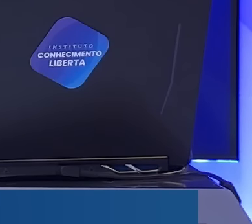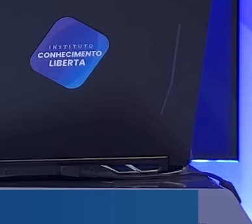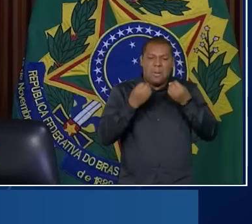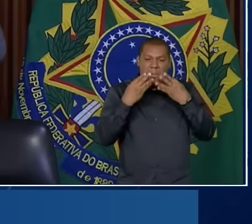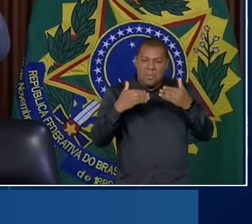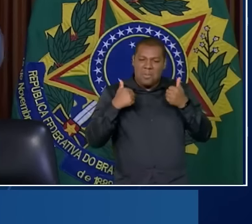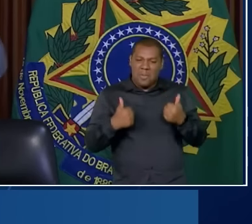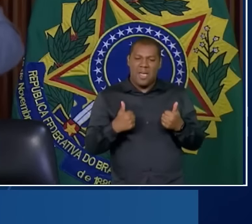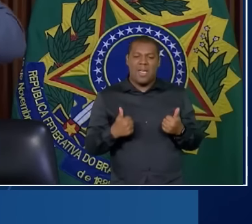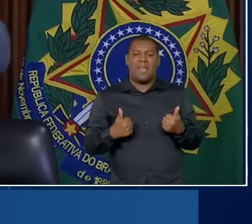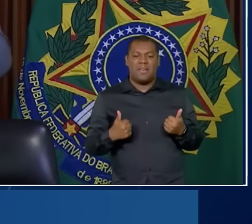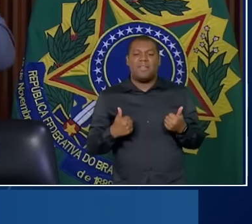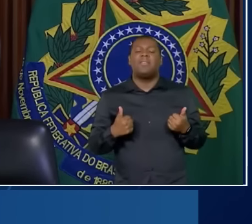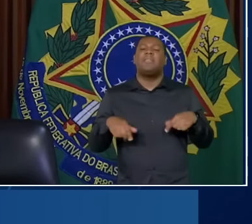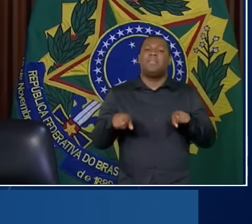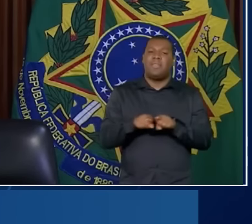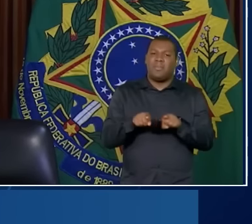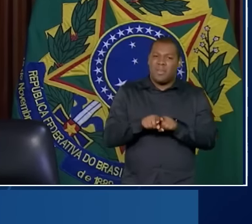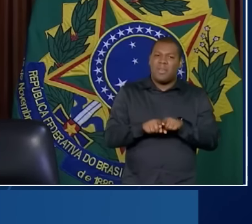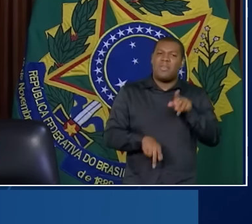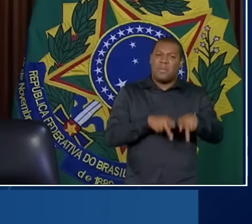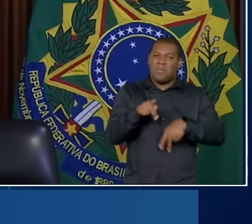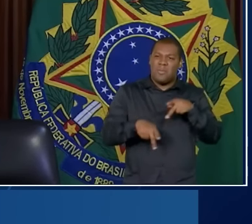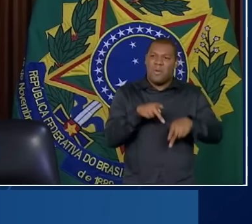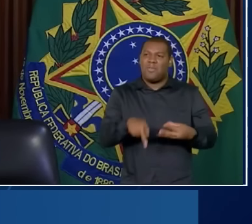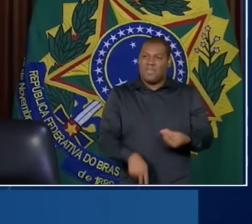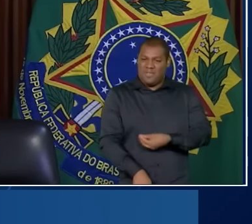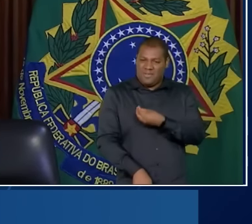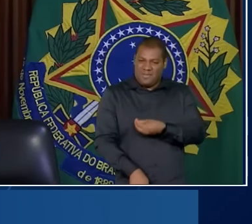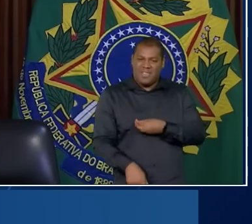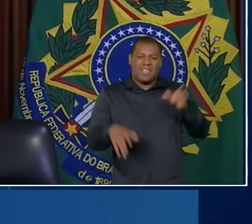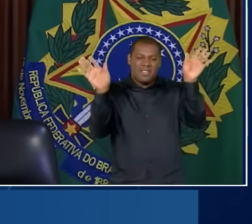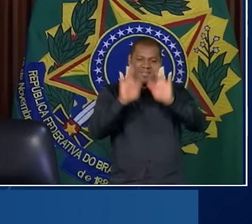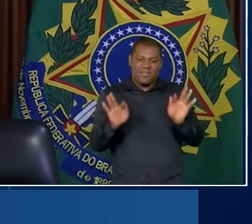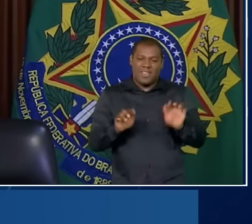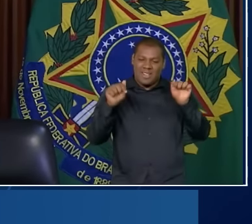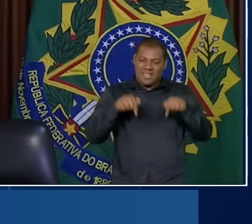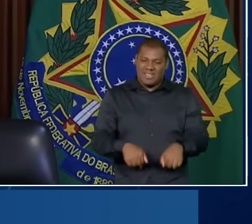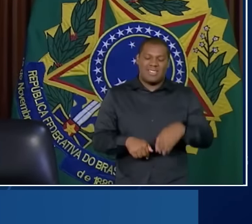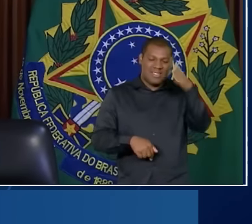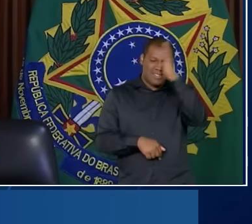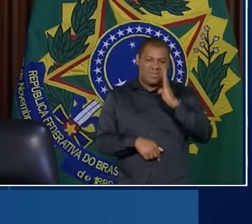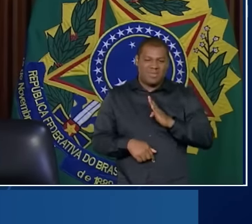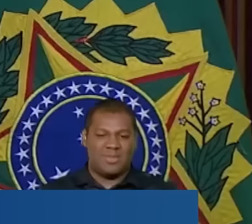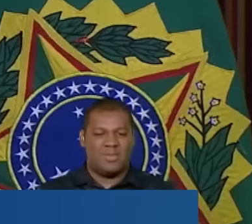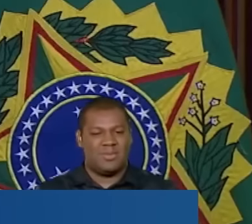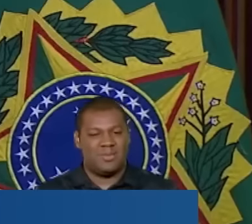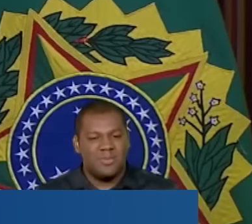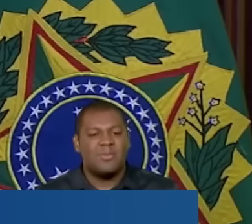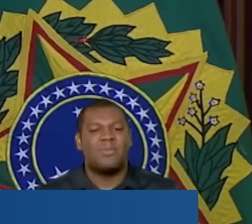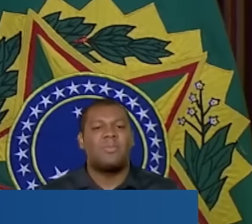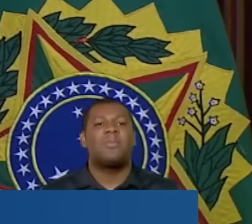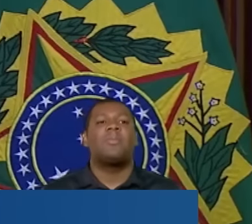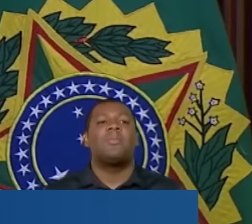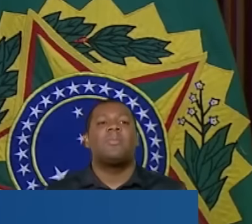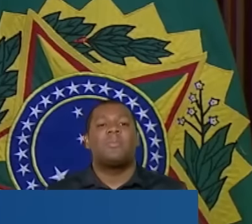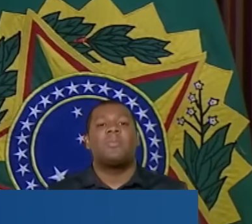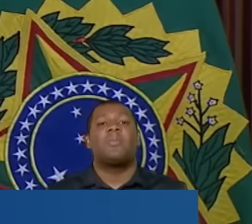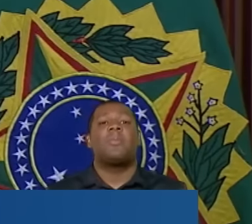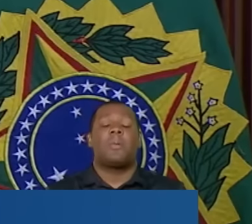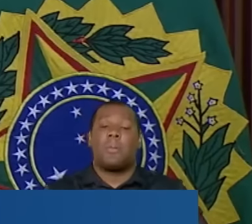ouvir um trechinho da reunião ministerial isso presidente Lula tá falando vamos ouvir um trechinho cãos de primeira classe porque a gente precisa